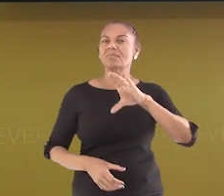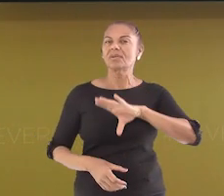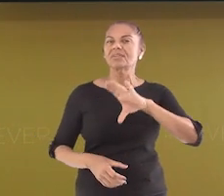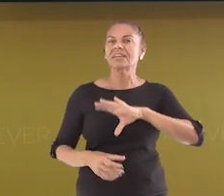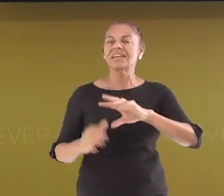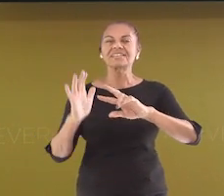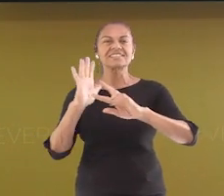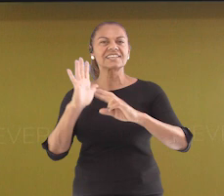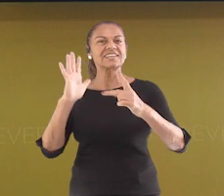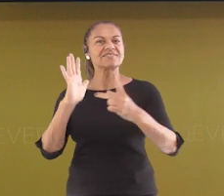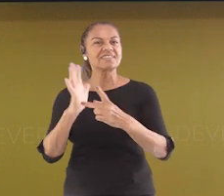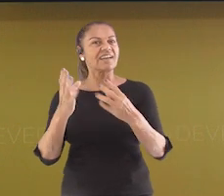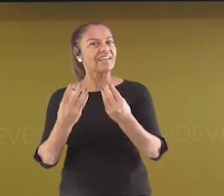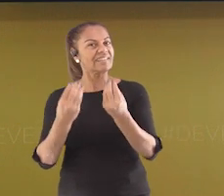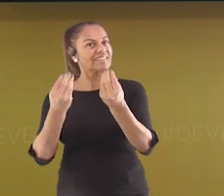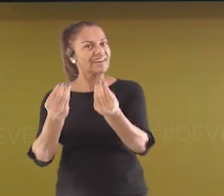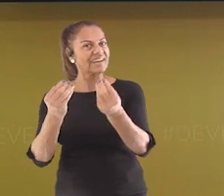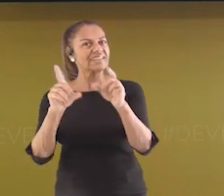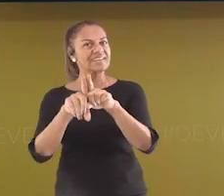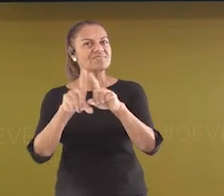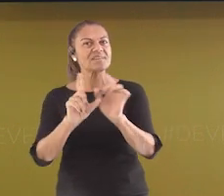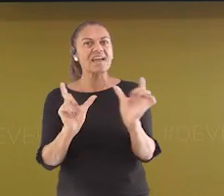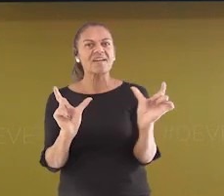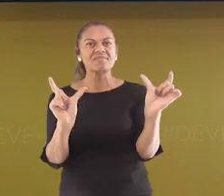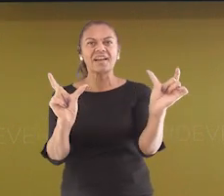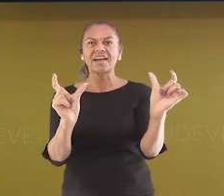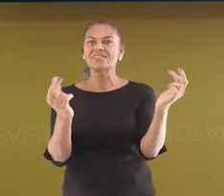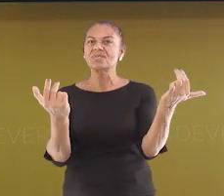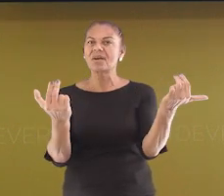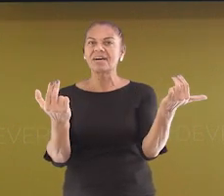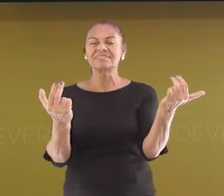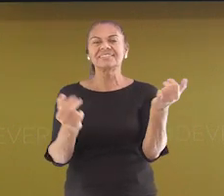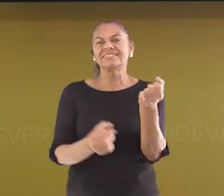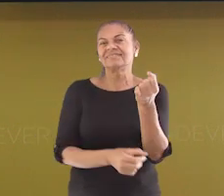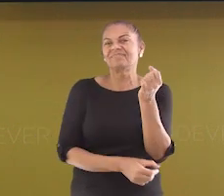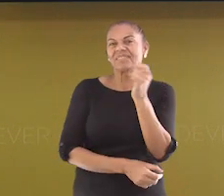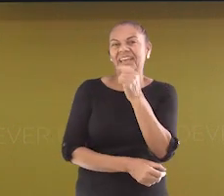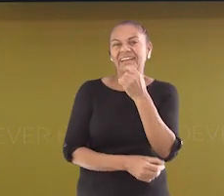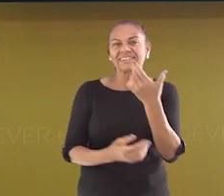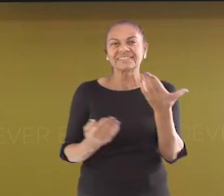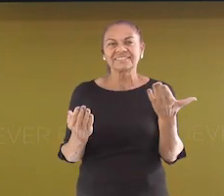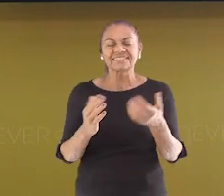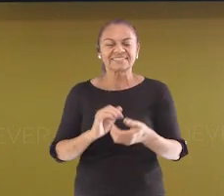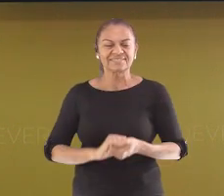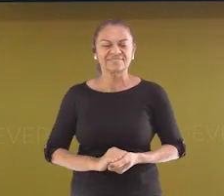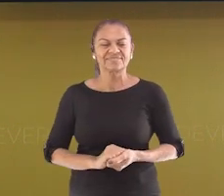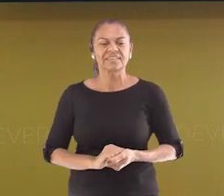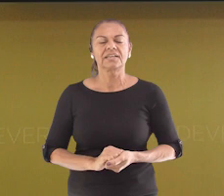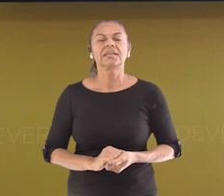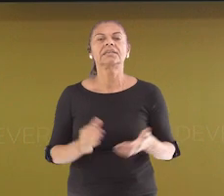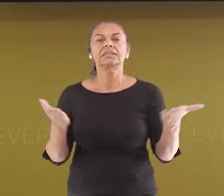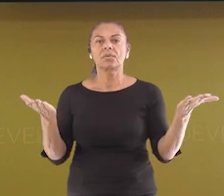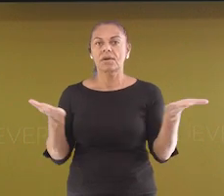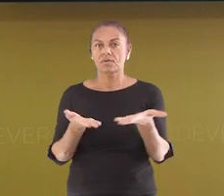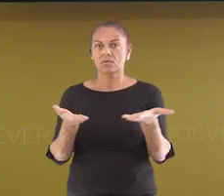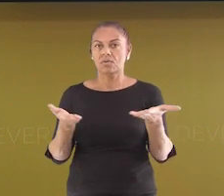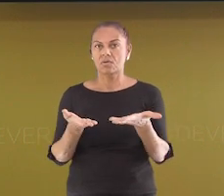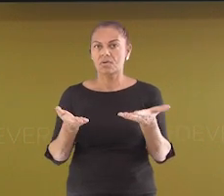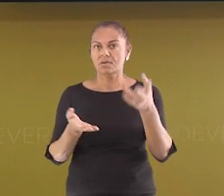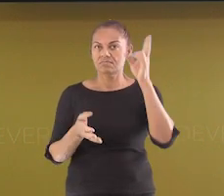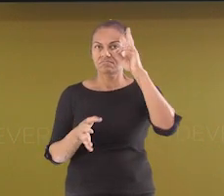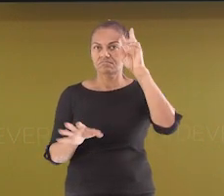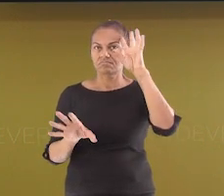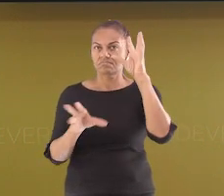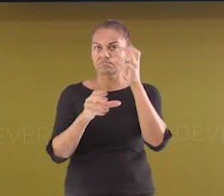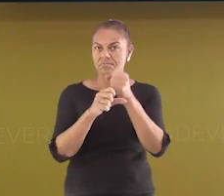palavra entrega. E a nossa aula está chegando ao fim. Vamos revisar nosso conteúdo antes da despedida?